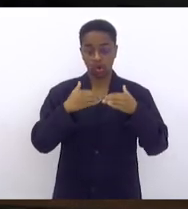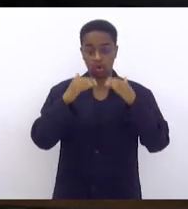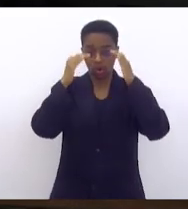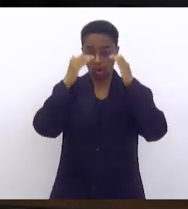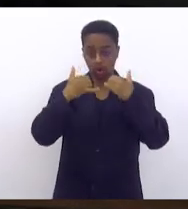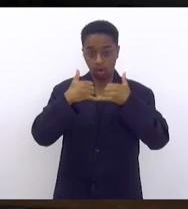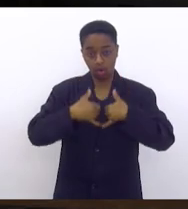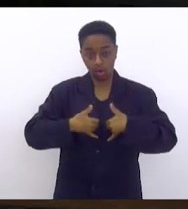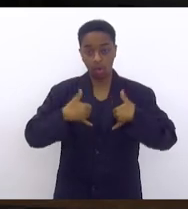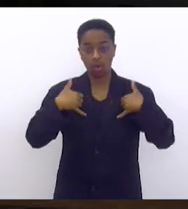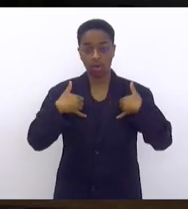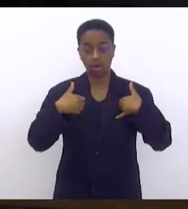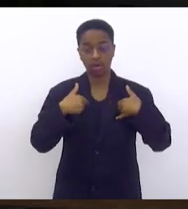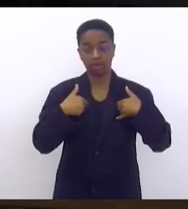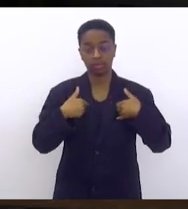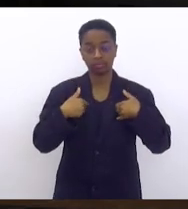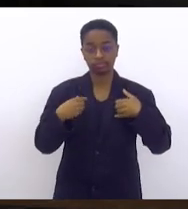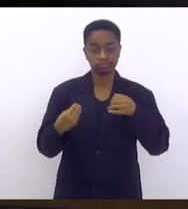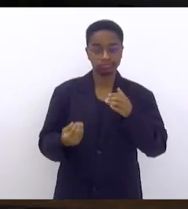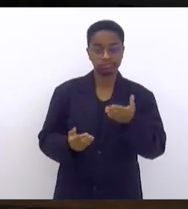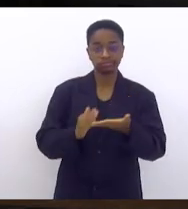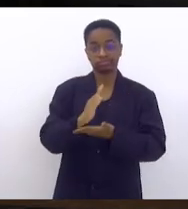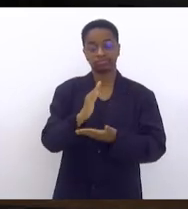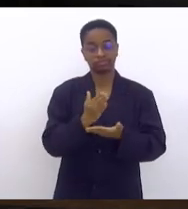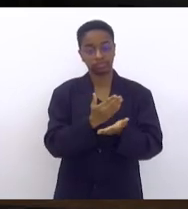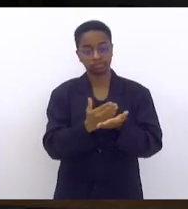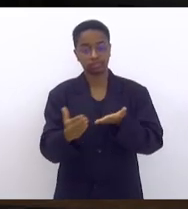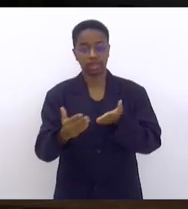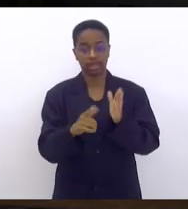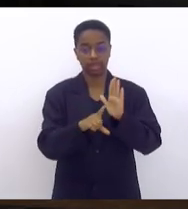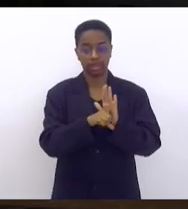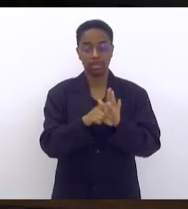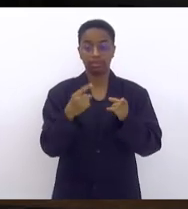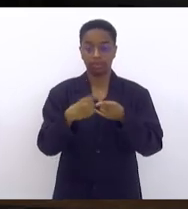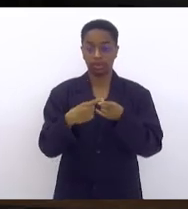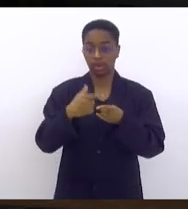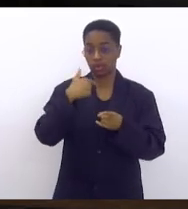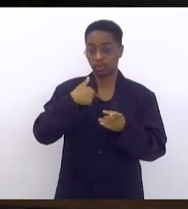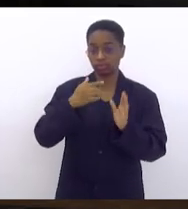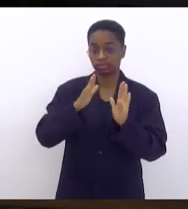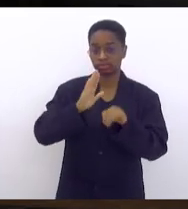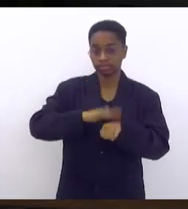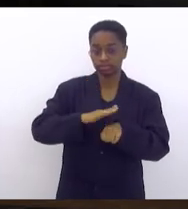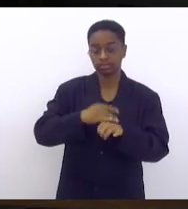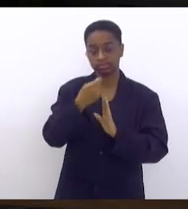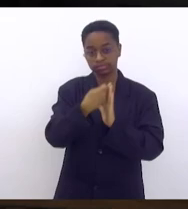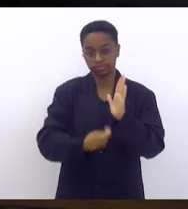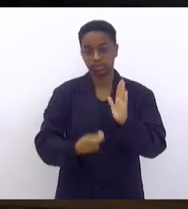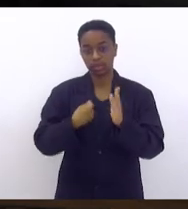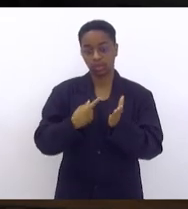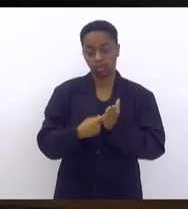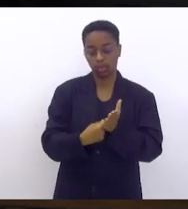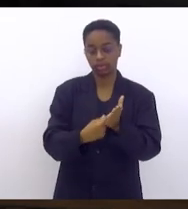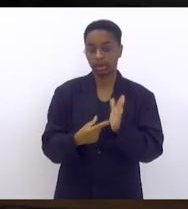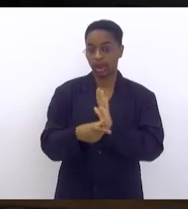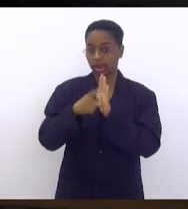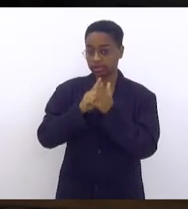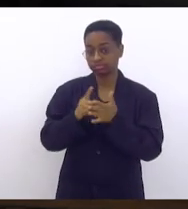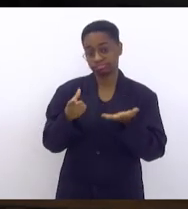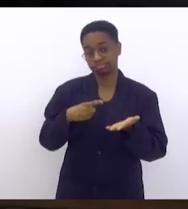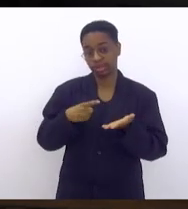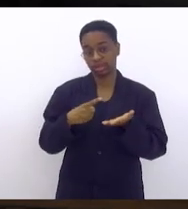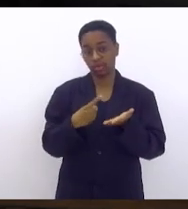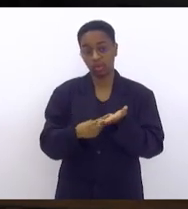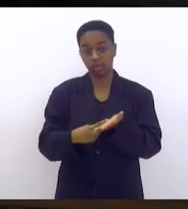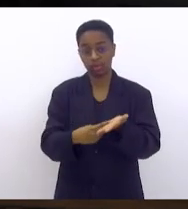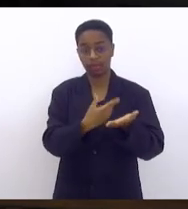botar essa lei, porque eu sou autor, eu combinei antes e tenho compromisso público. Então, é aquela